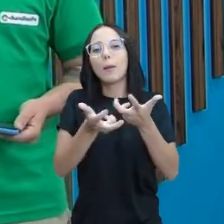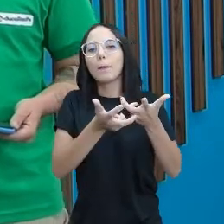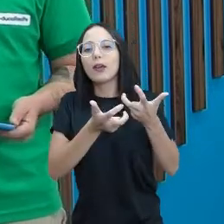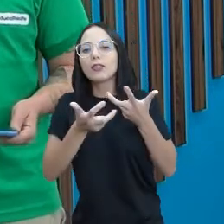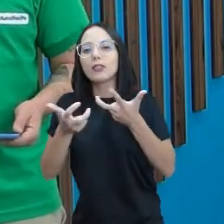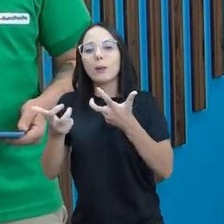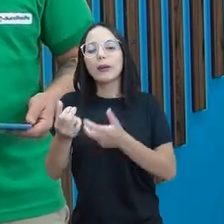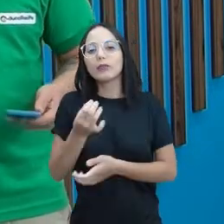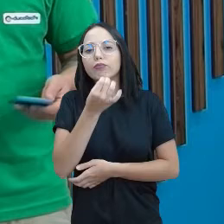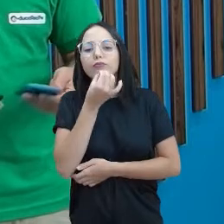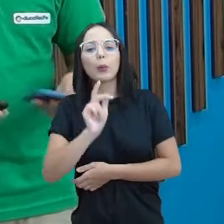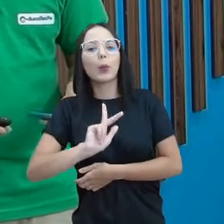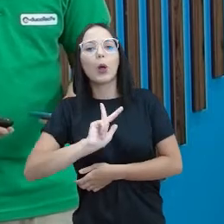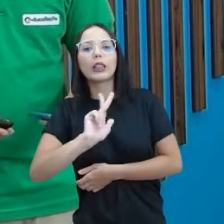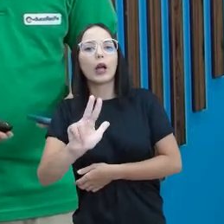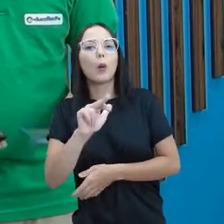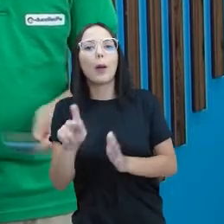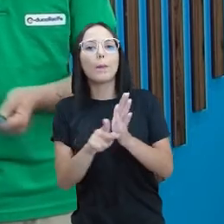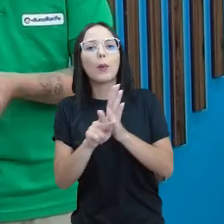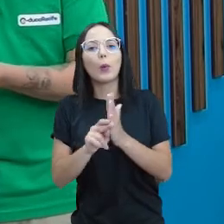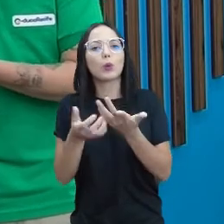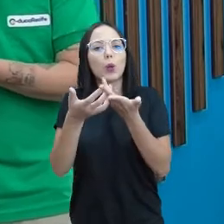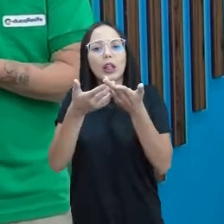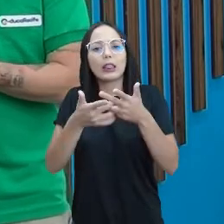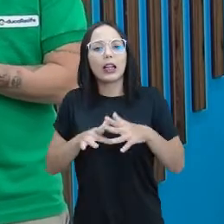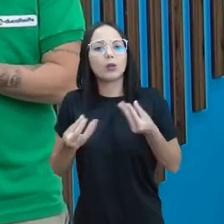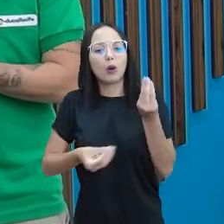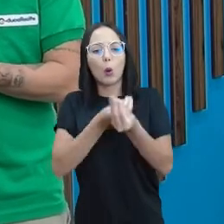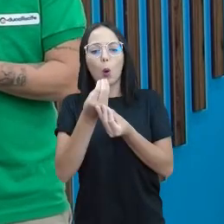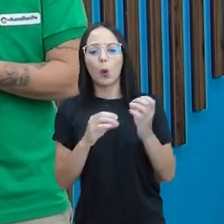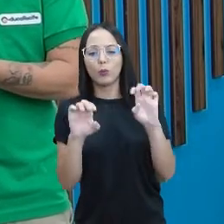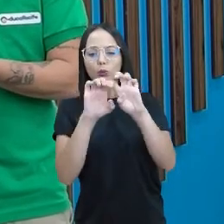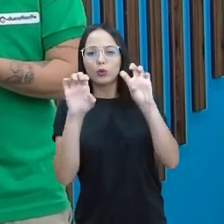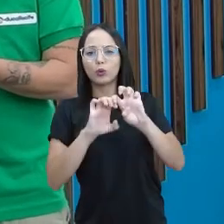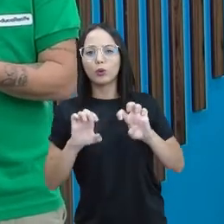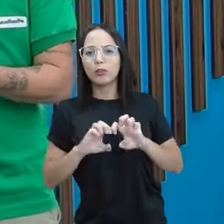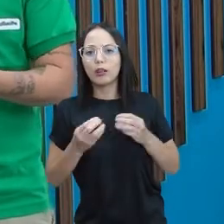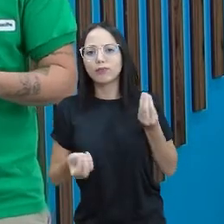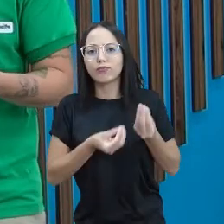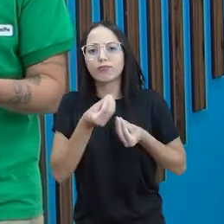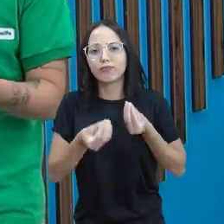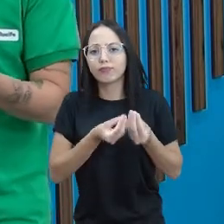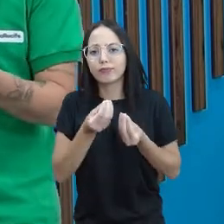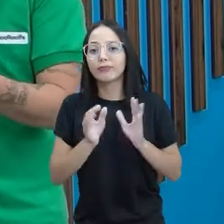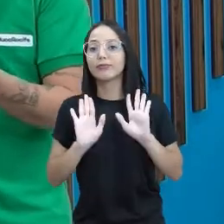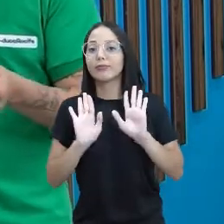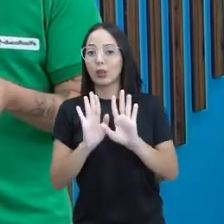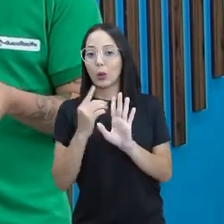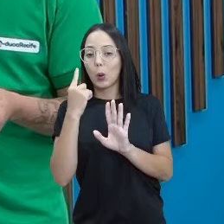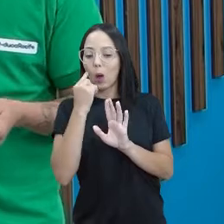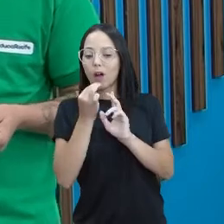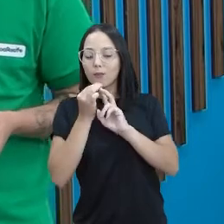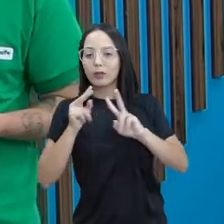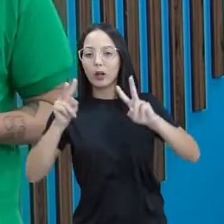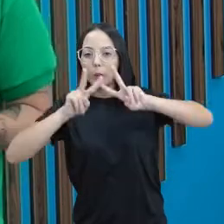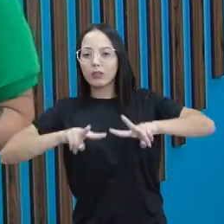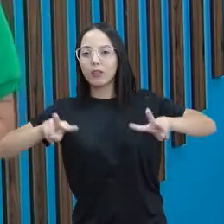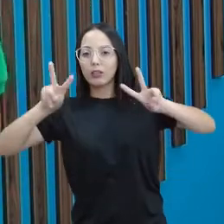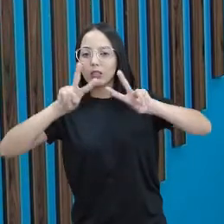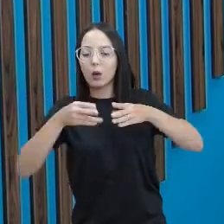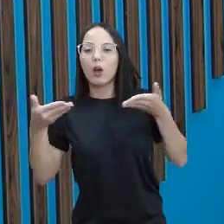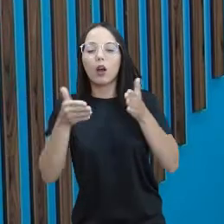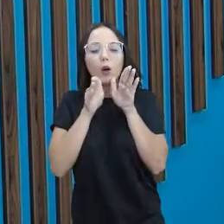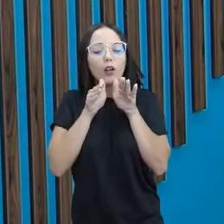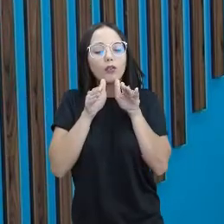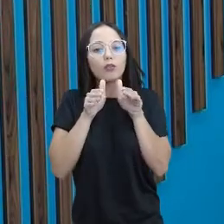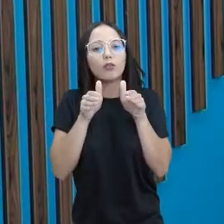não for um expoente natural? Como é que aquela estrutura ali vai ficar, tá certo? Então, uma observação é que a gente vai dar uma